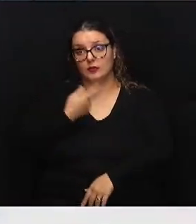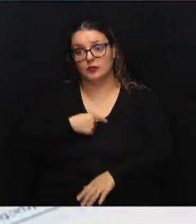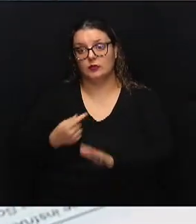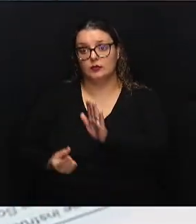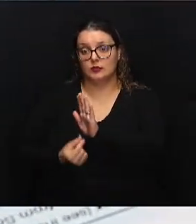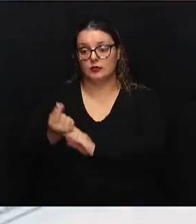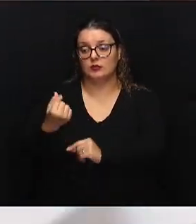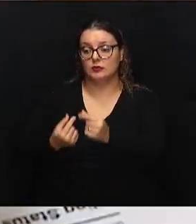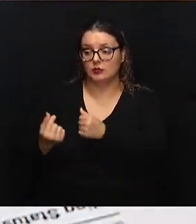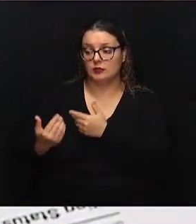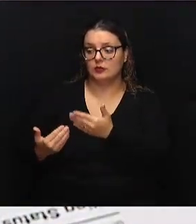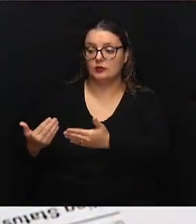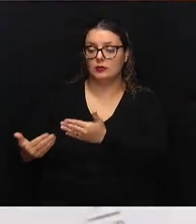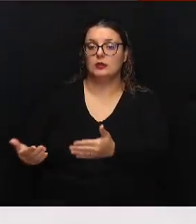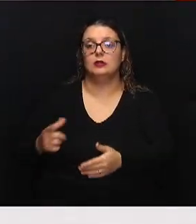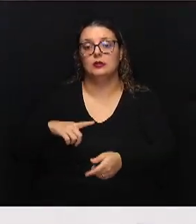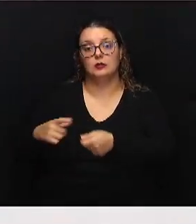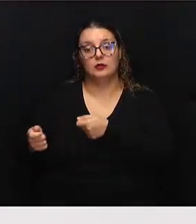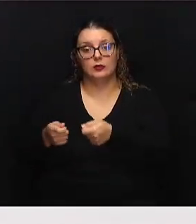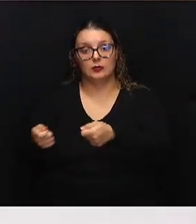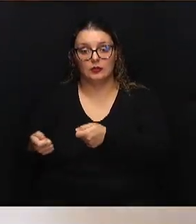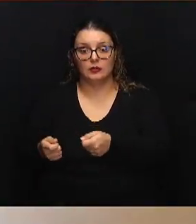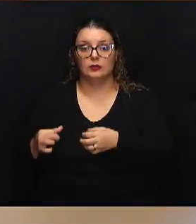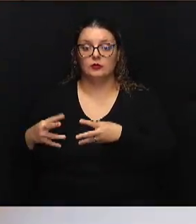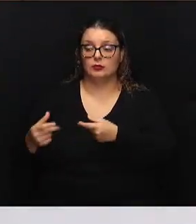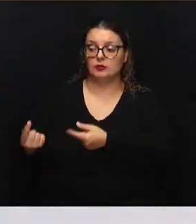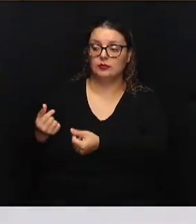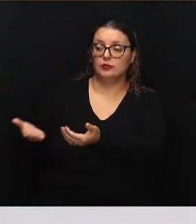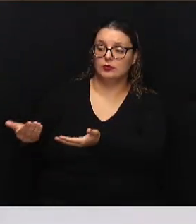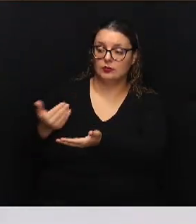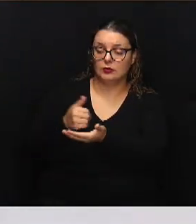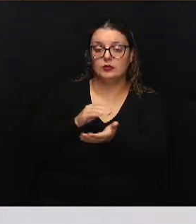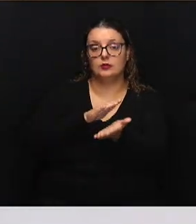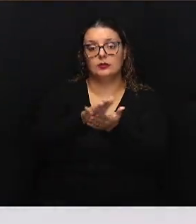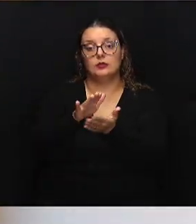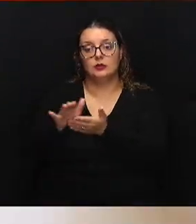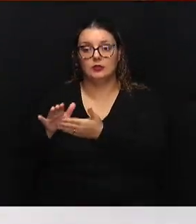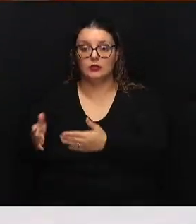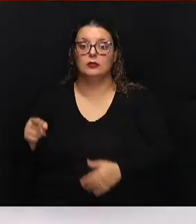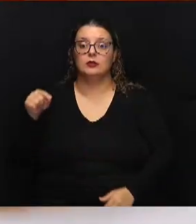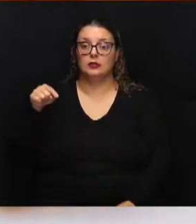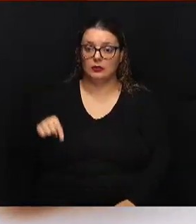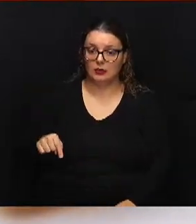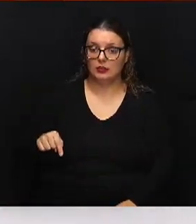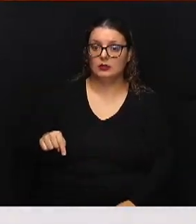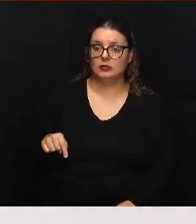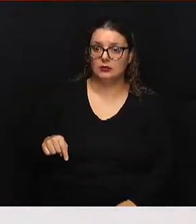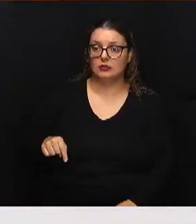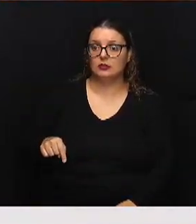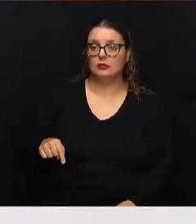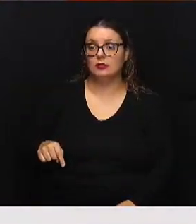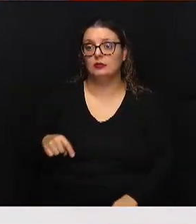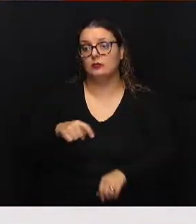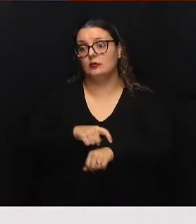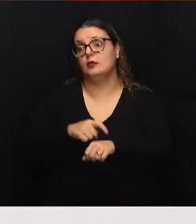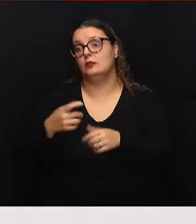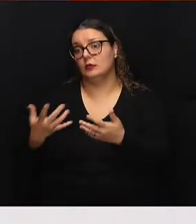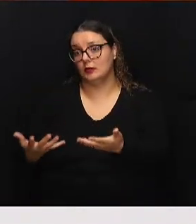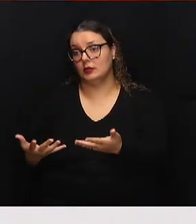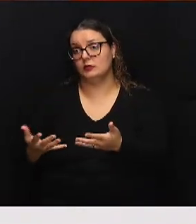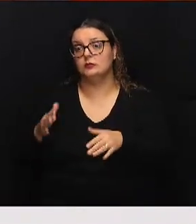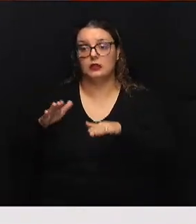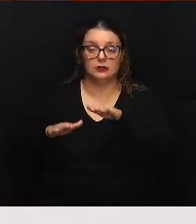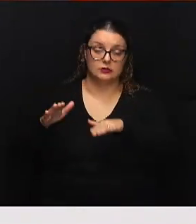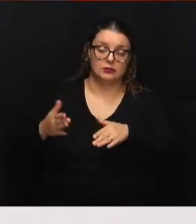Por mais que a gente tenha aí um controle do que está entrando, do que está saindo, essas são situações, né, muitas